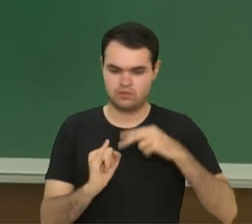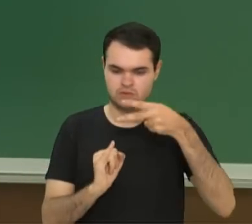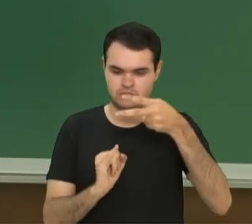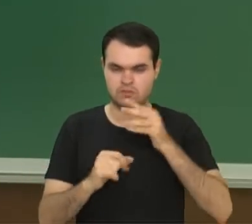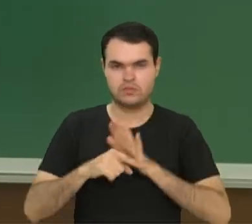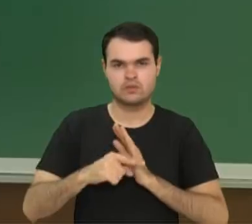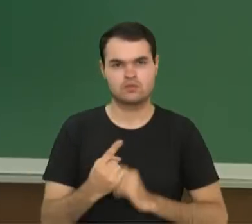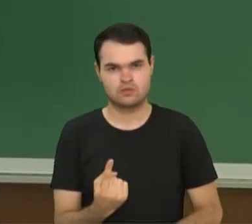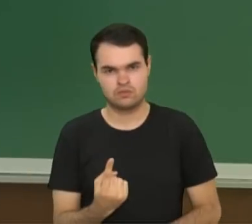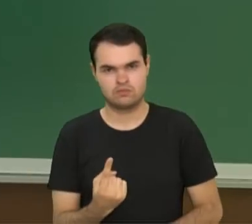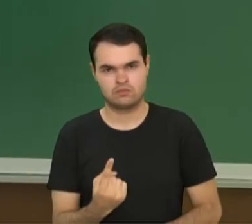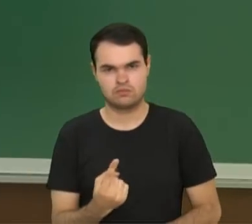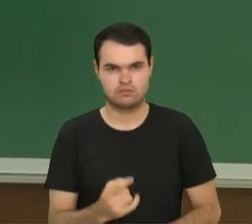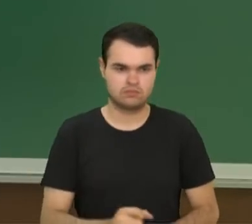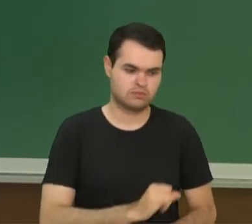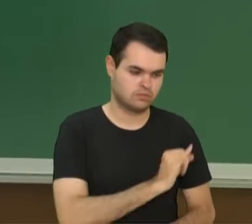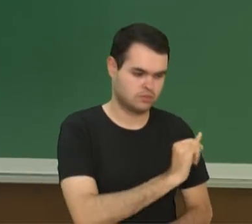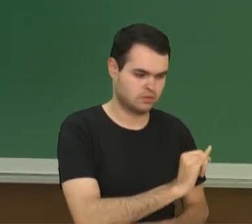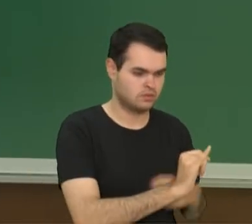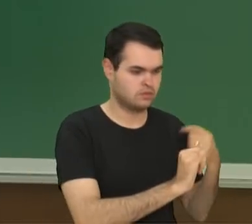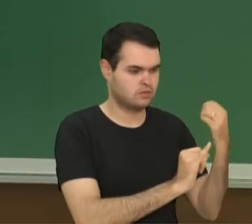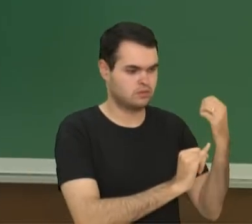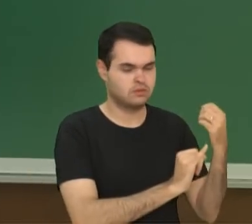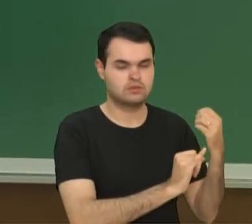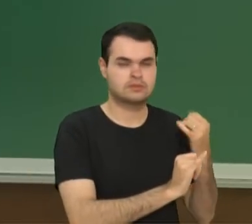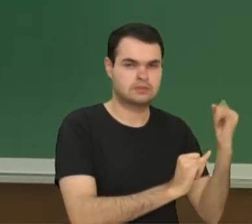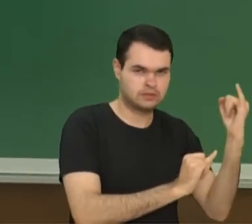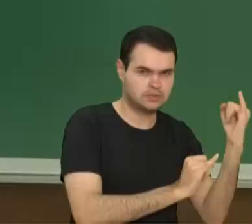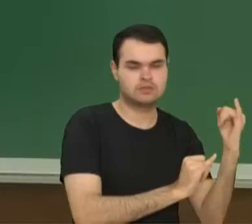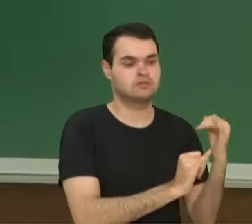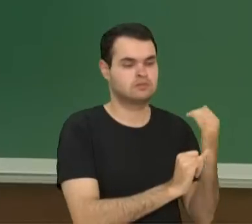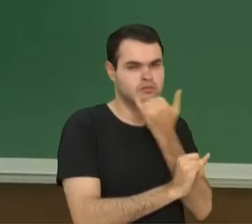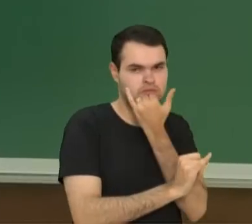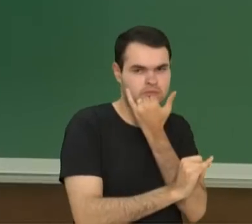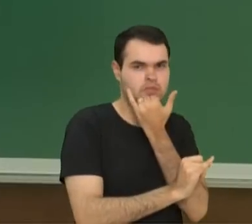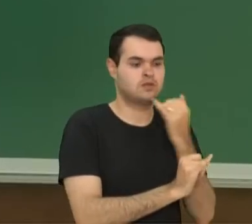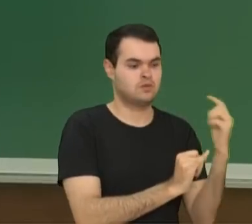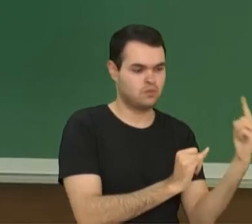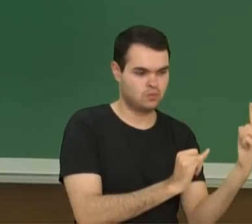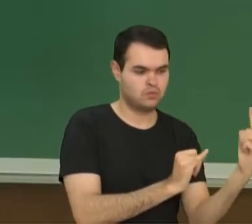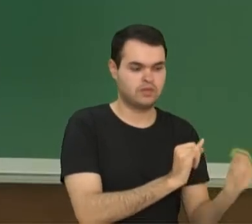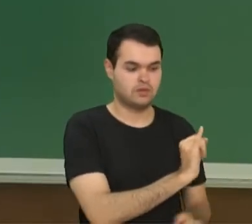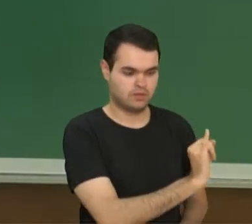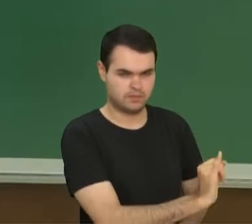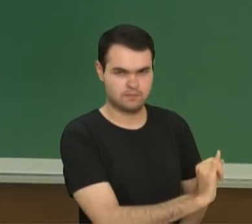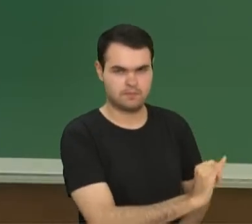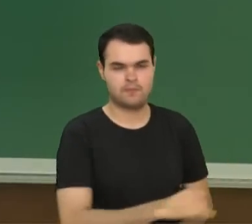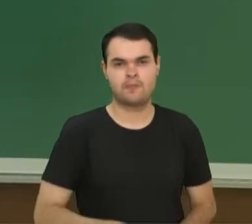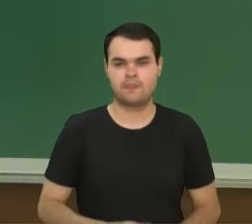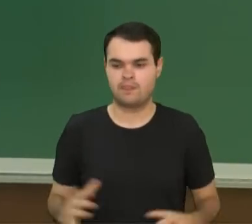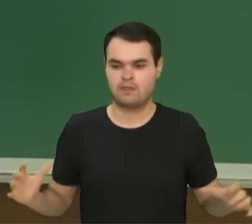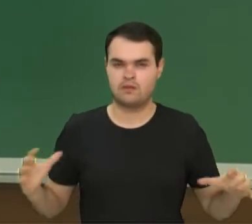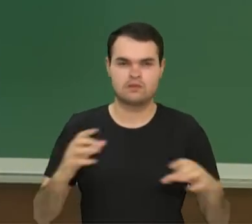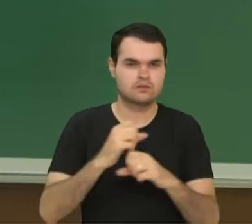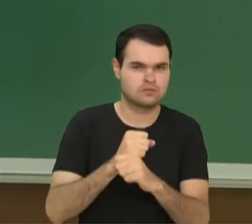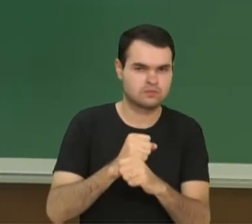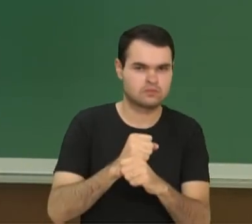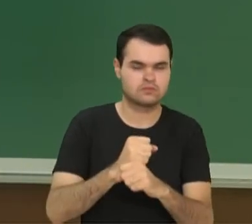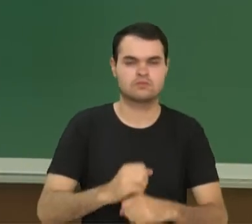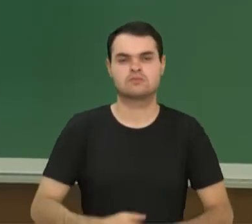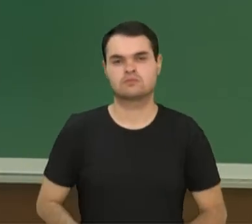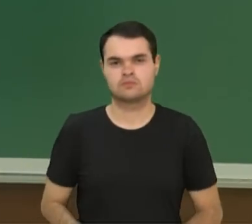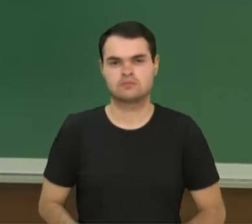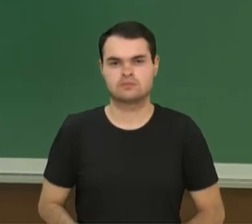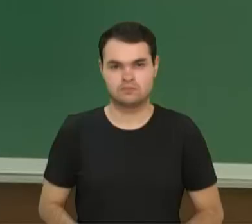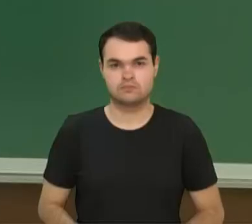quadrado menos 1, i elevado a elevado a 1 vai ser o próprio i. Então, somando agora aqui,